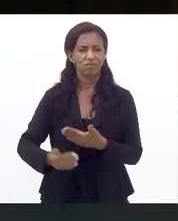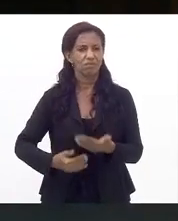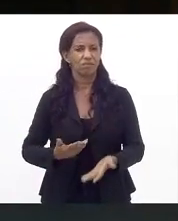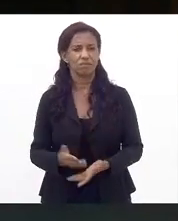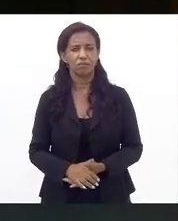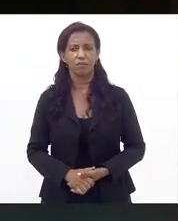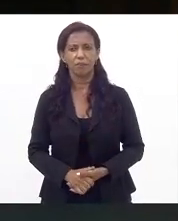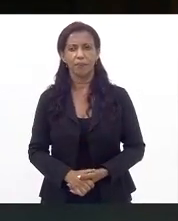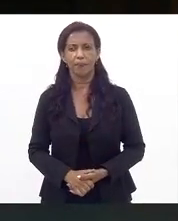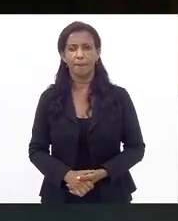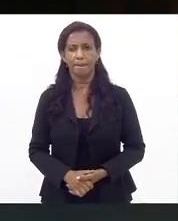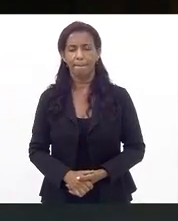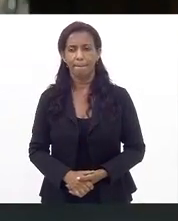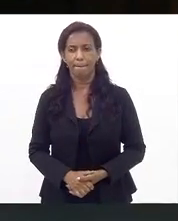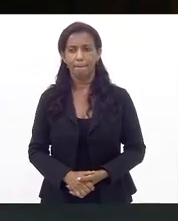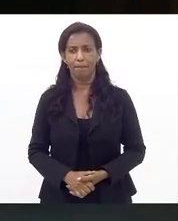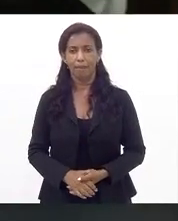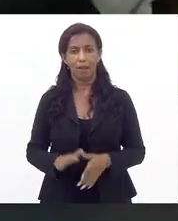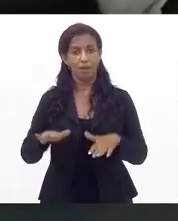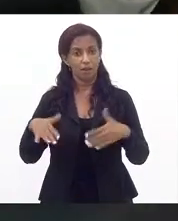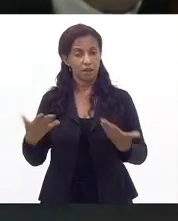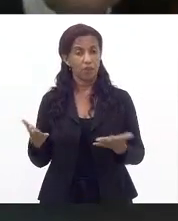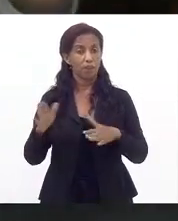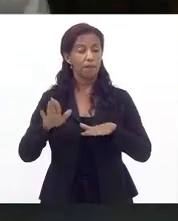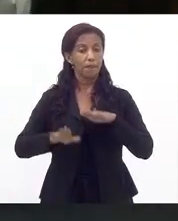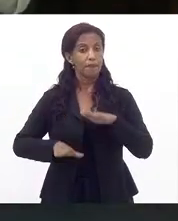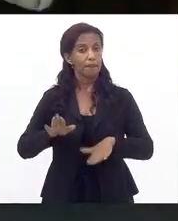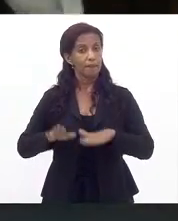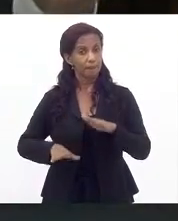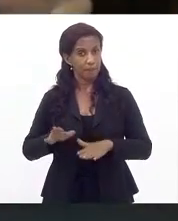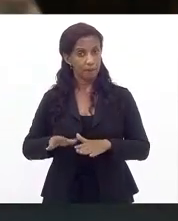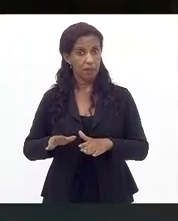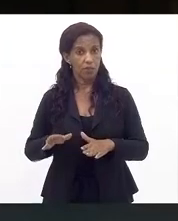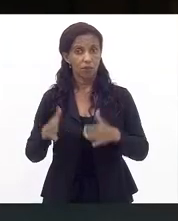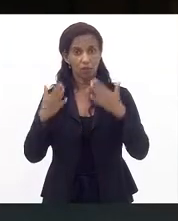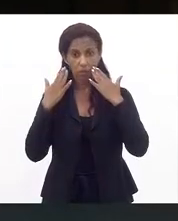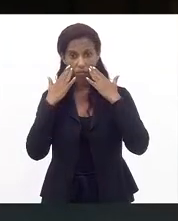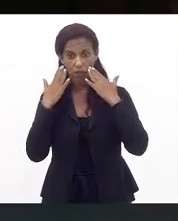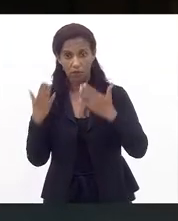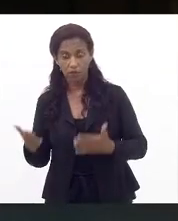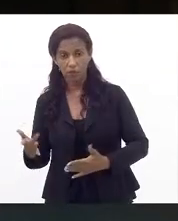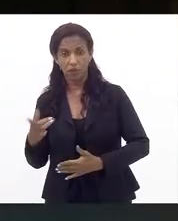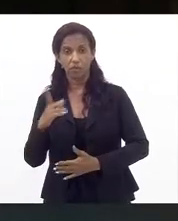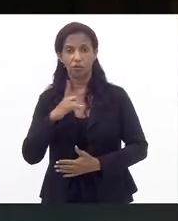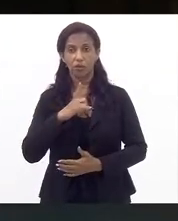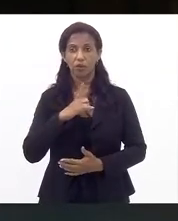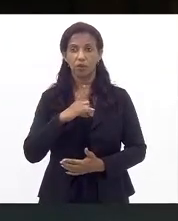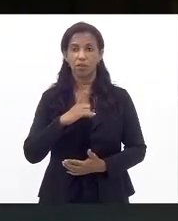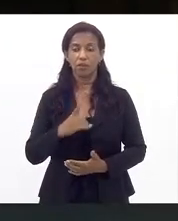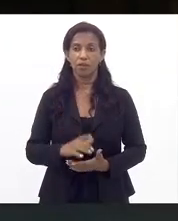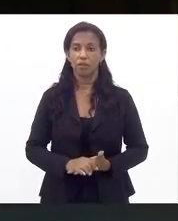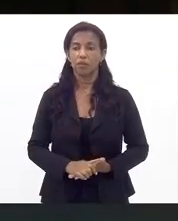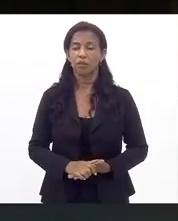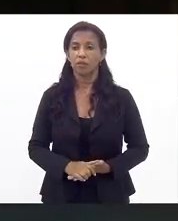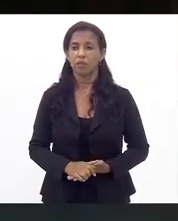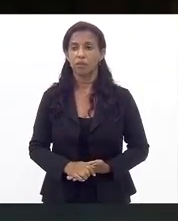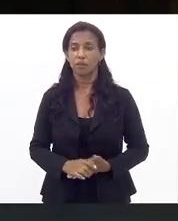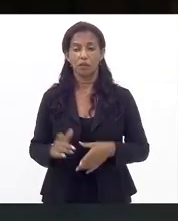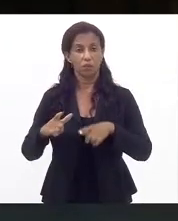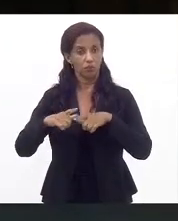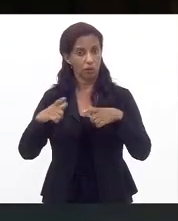momento bom então ainda que as manifestações tenham sido em